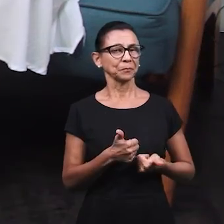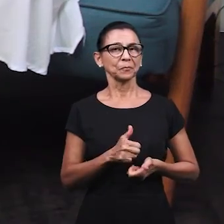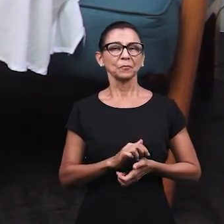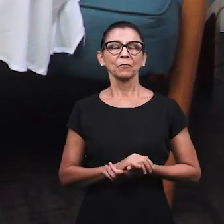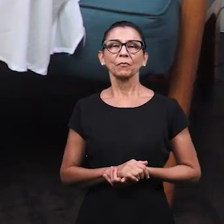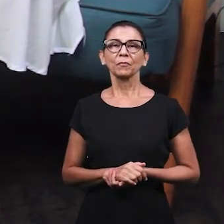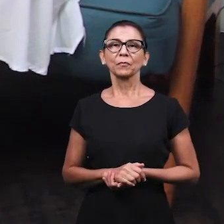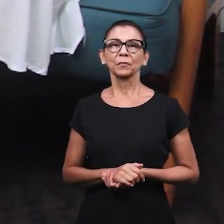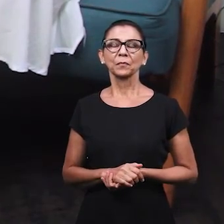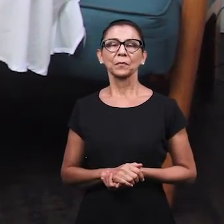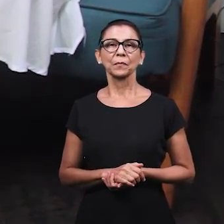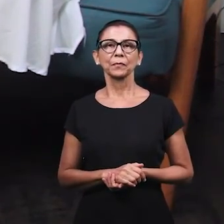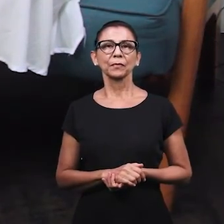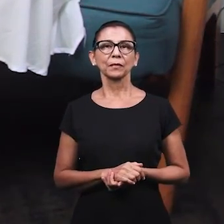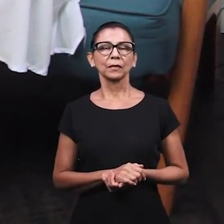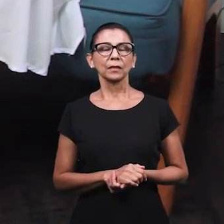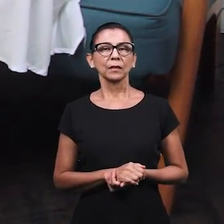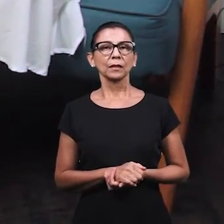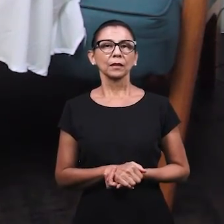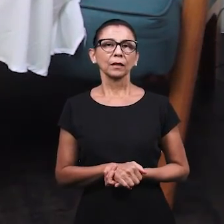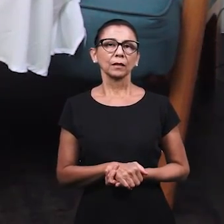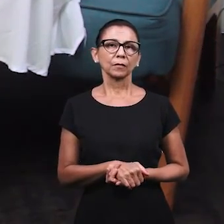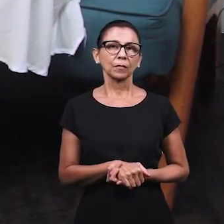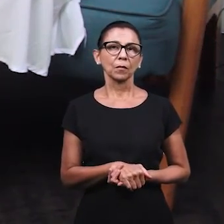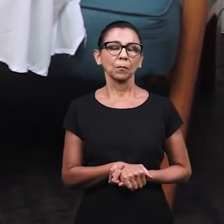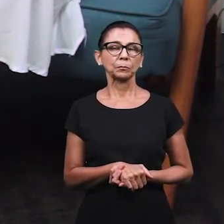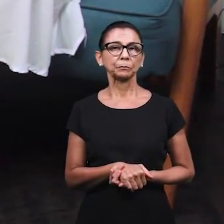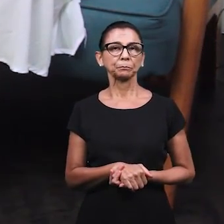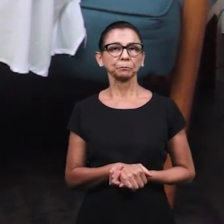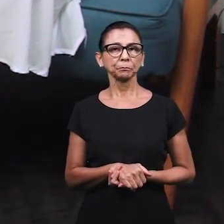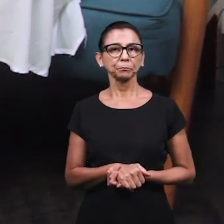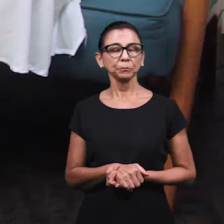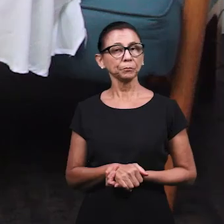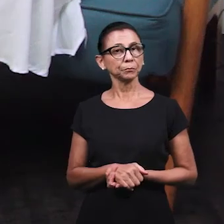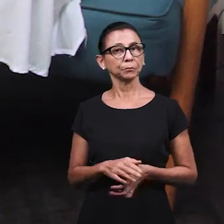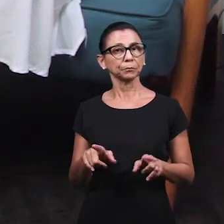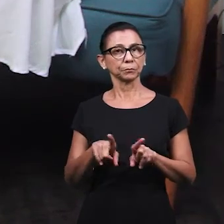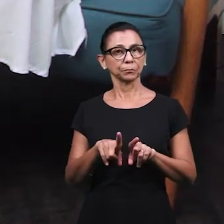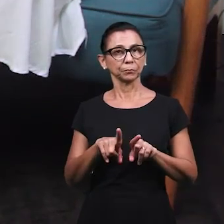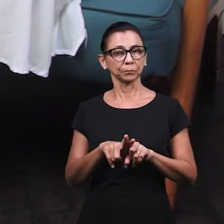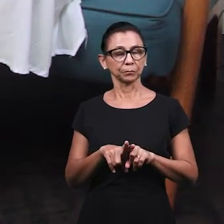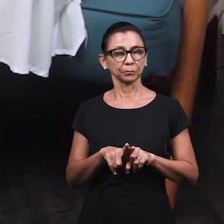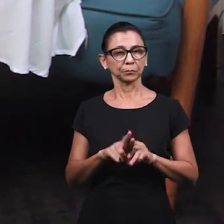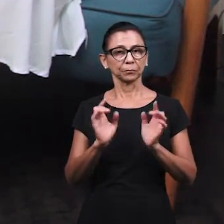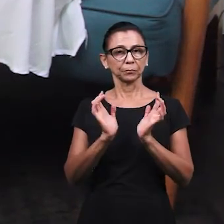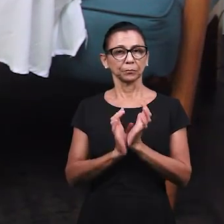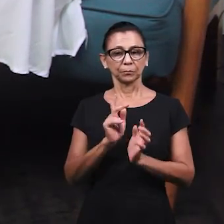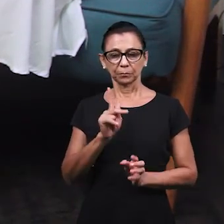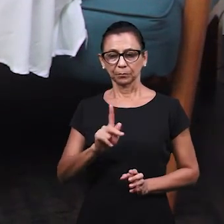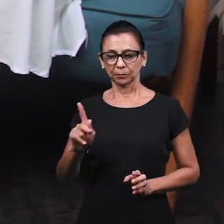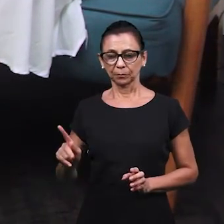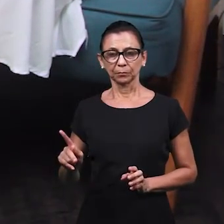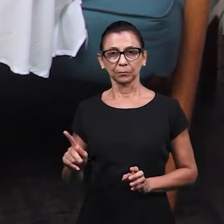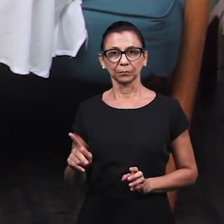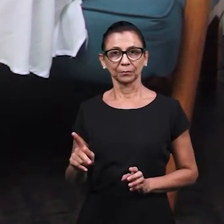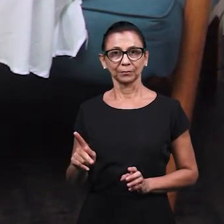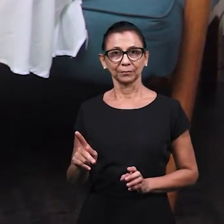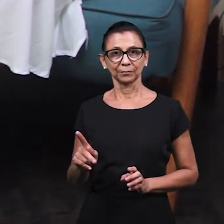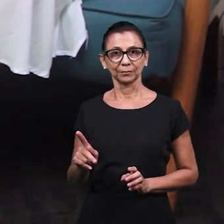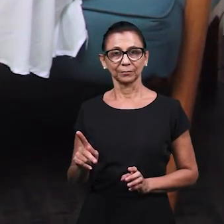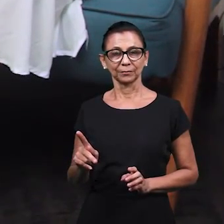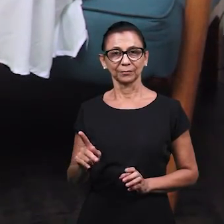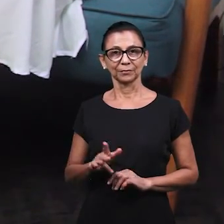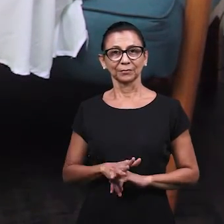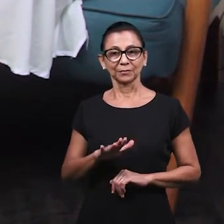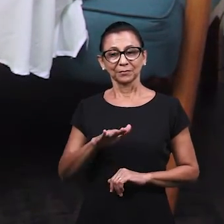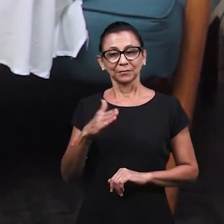Isso é maravilhoso, né? E acaba por ser uma contribuição para o próprio trabalho das professoras de criança, no sentido que a criança já